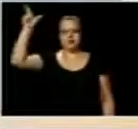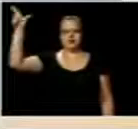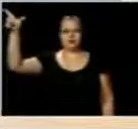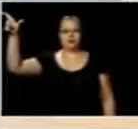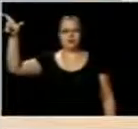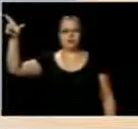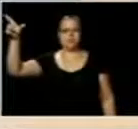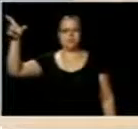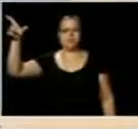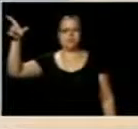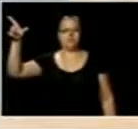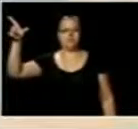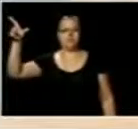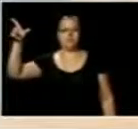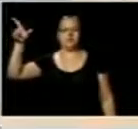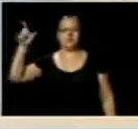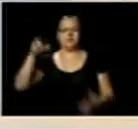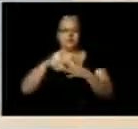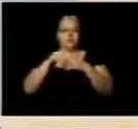Fernando Ito.